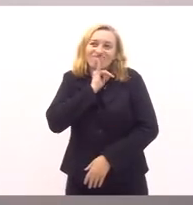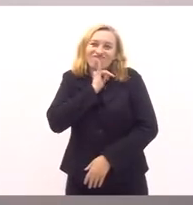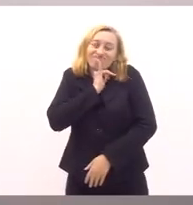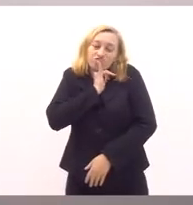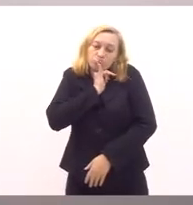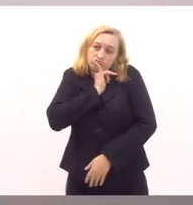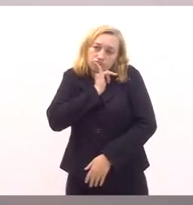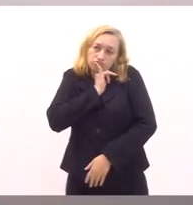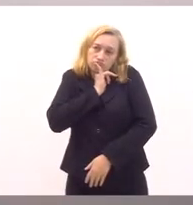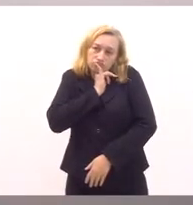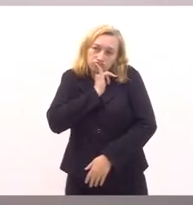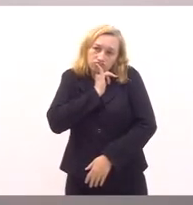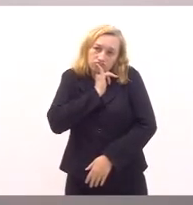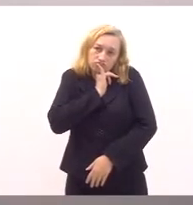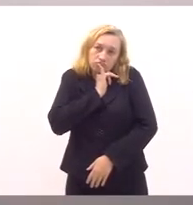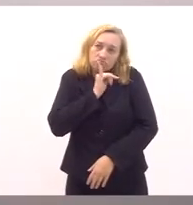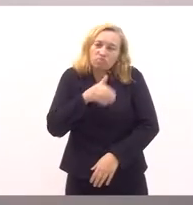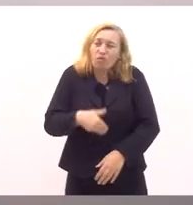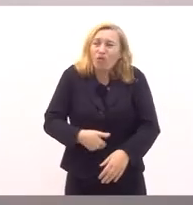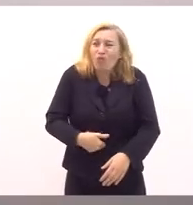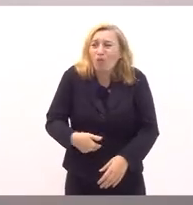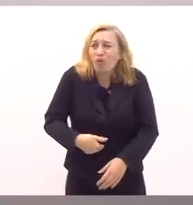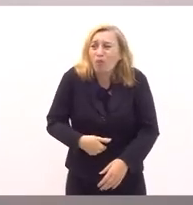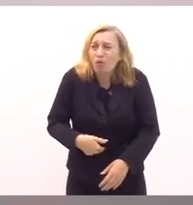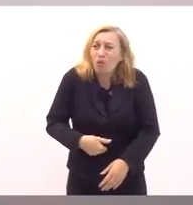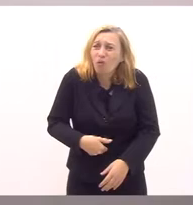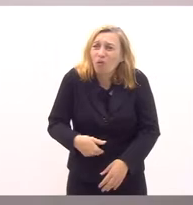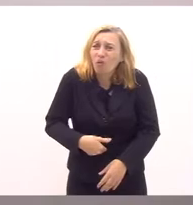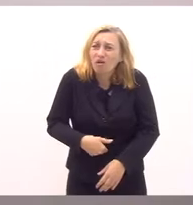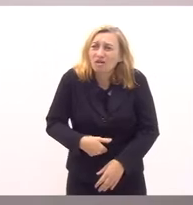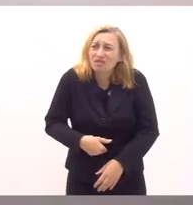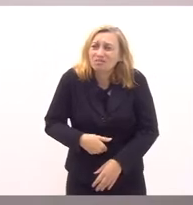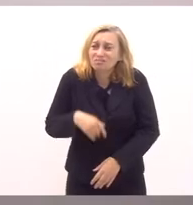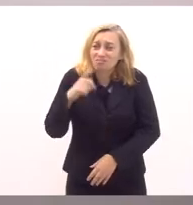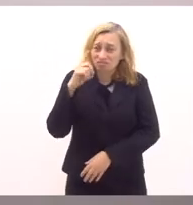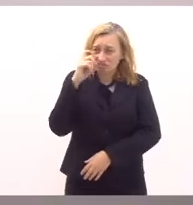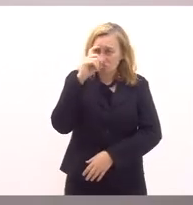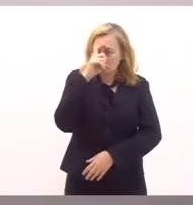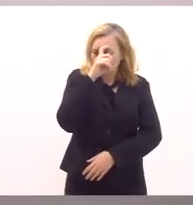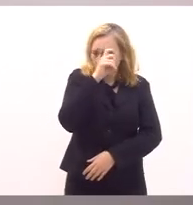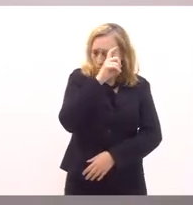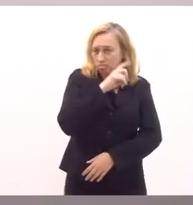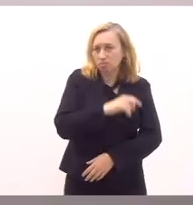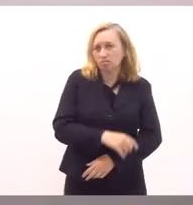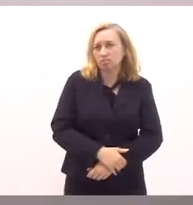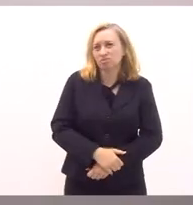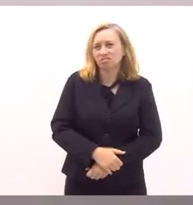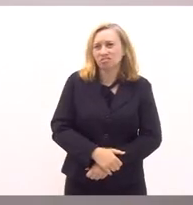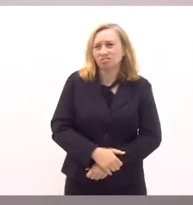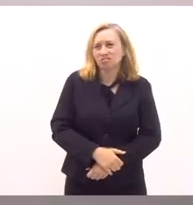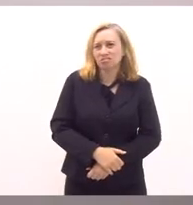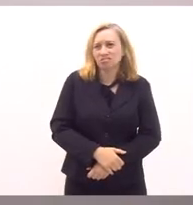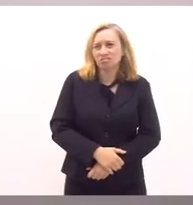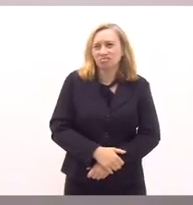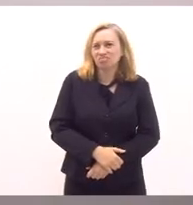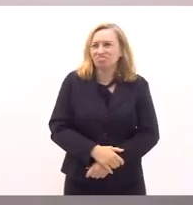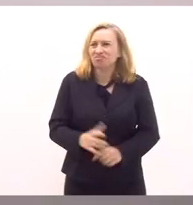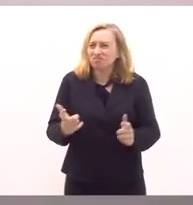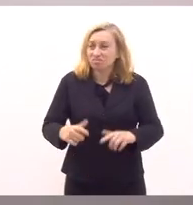triste, com mais fome, com mais dificuldade, né, num ambiente de